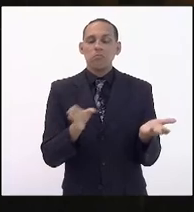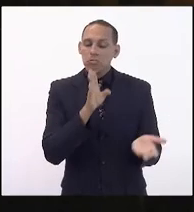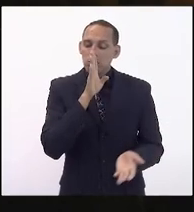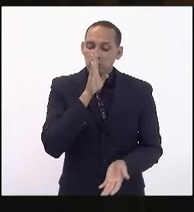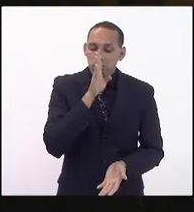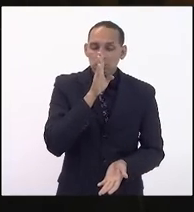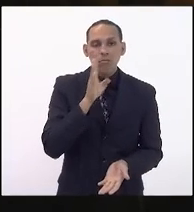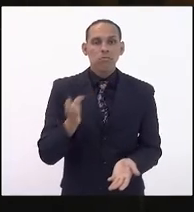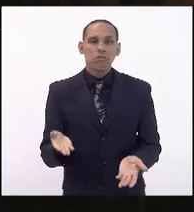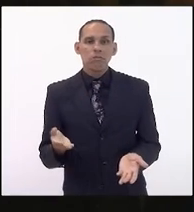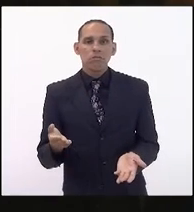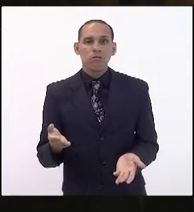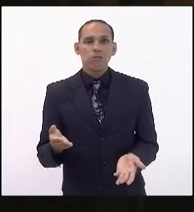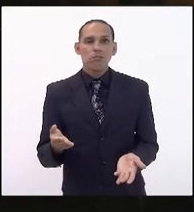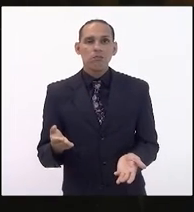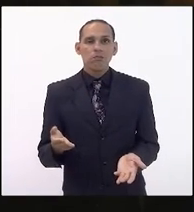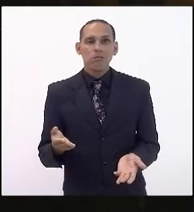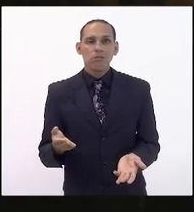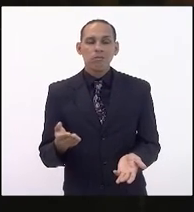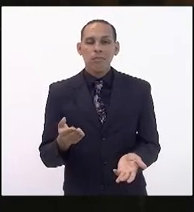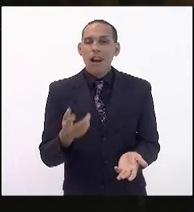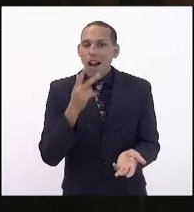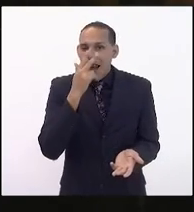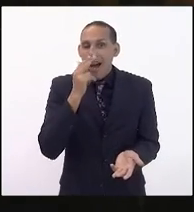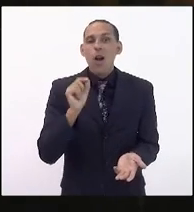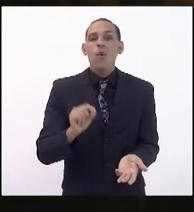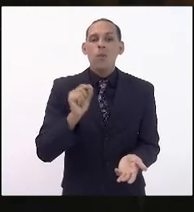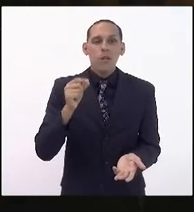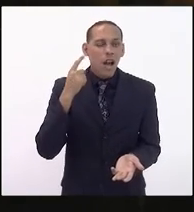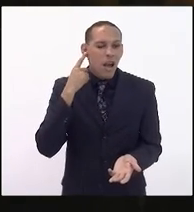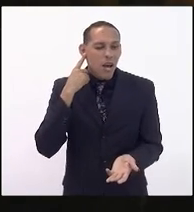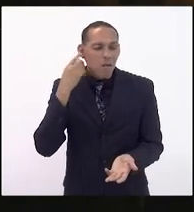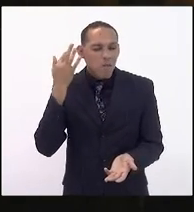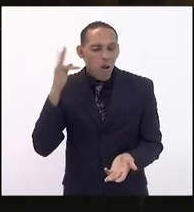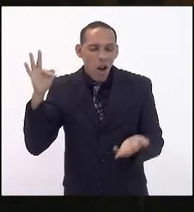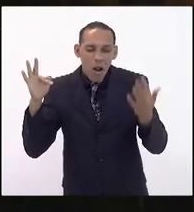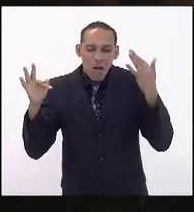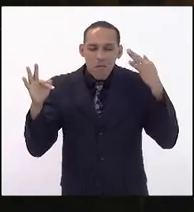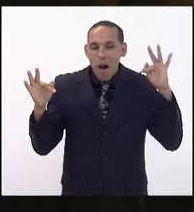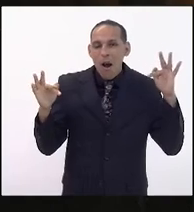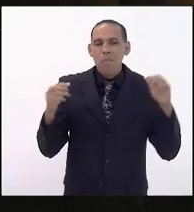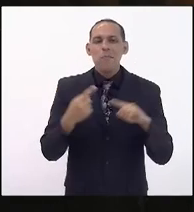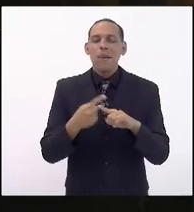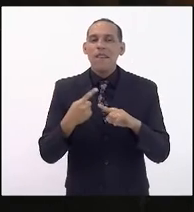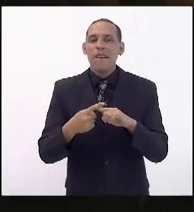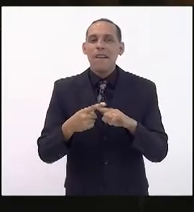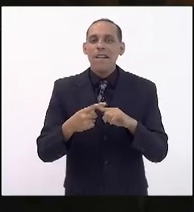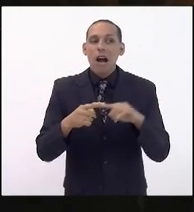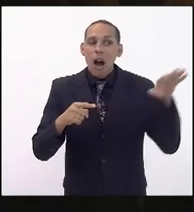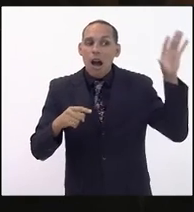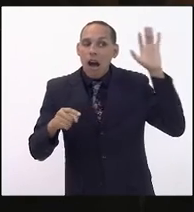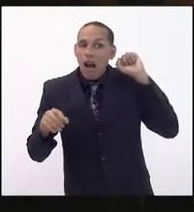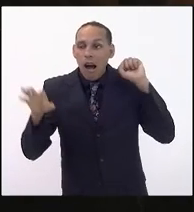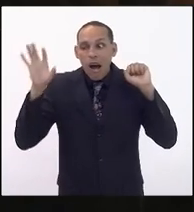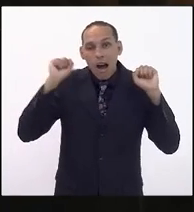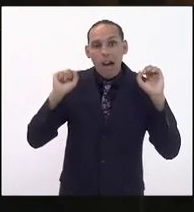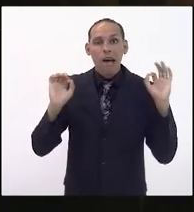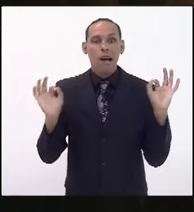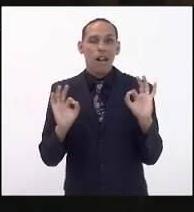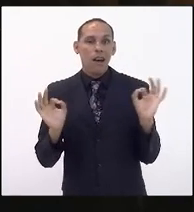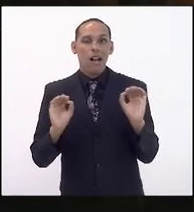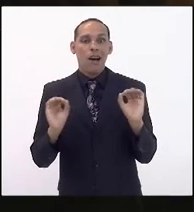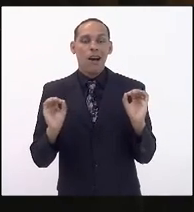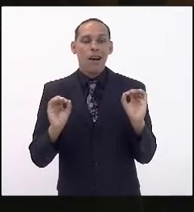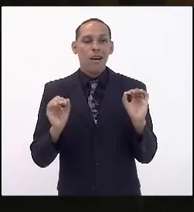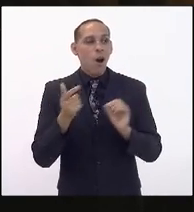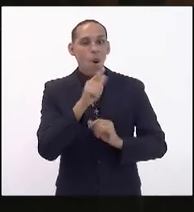tô com dor de ouvido de nunca ter escutado o debate sobre esse assunto na sua casa